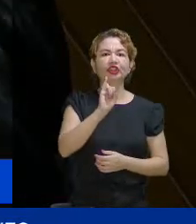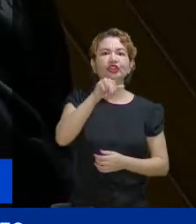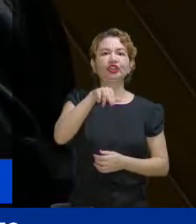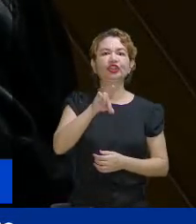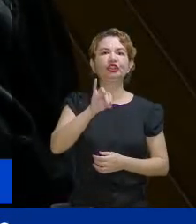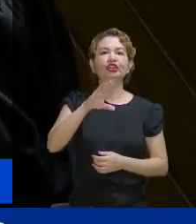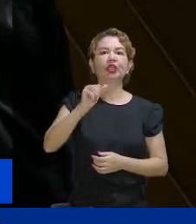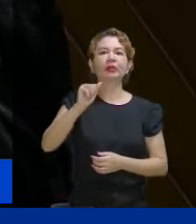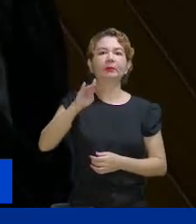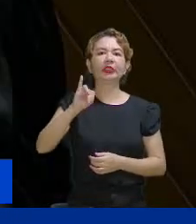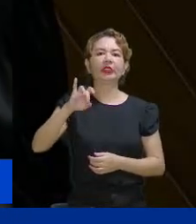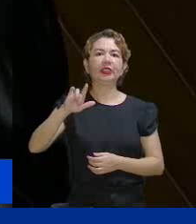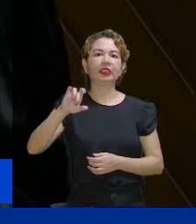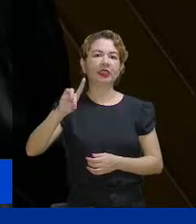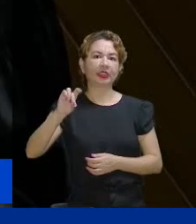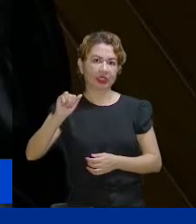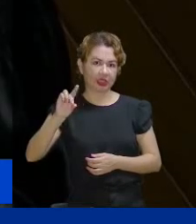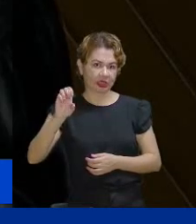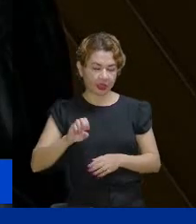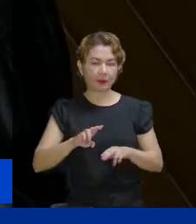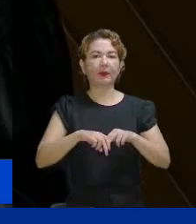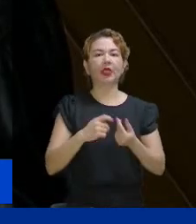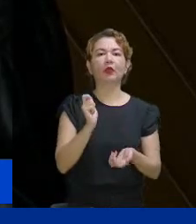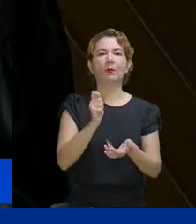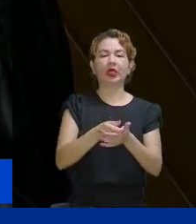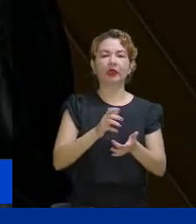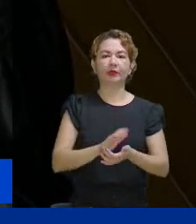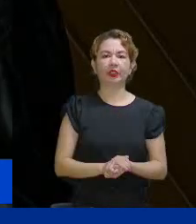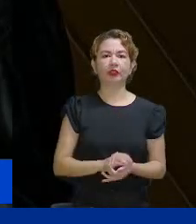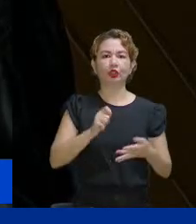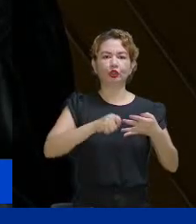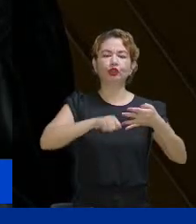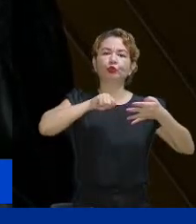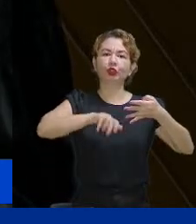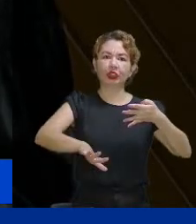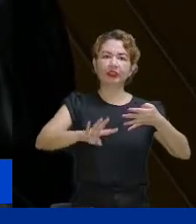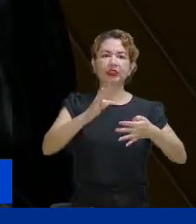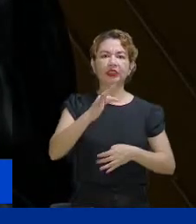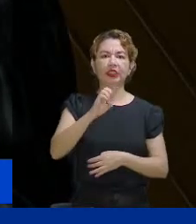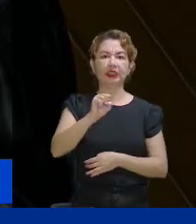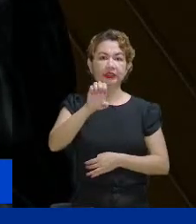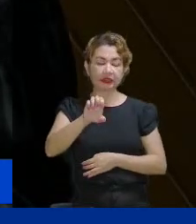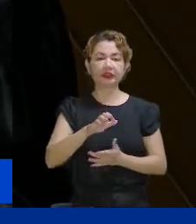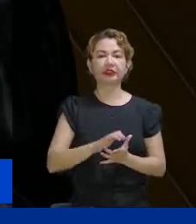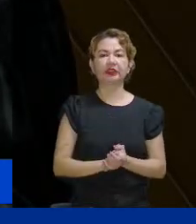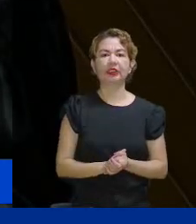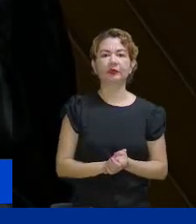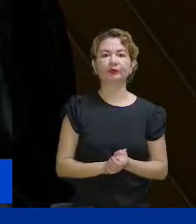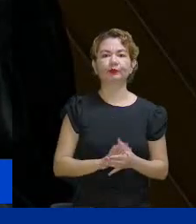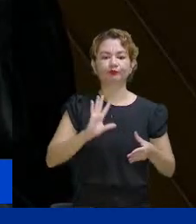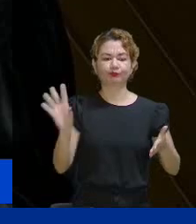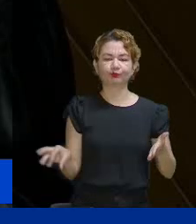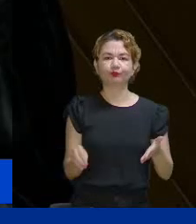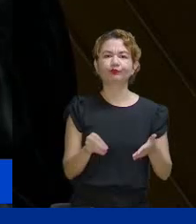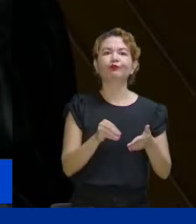sindicabilidade sobre o gasto. Assim, aplico a jurisprudência do TSE, que cito e está transcrita aqui